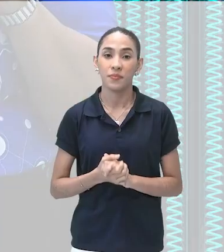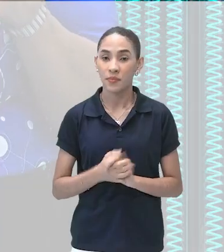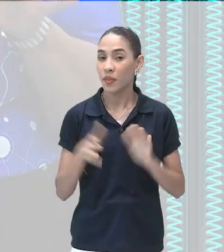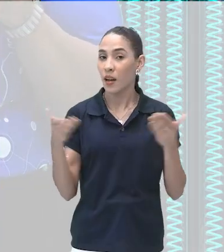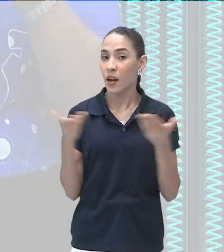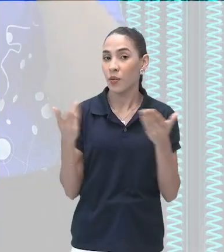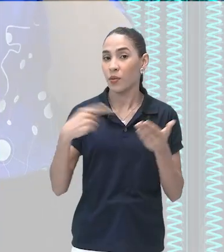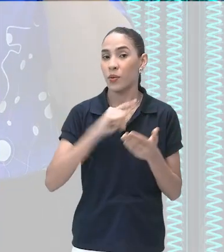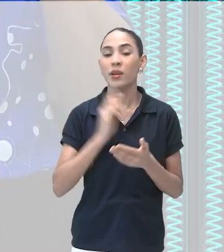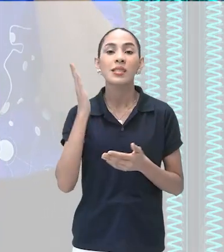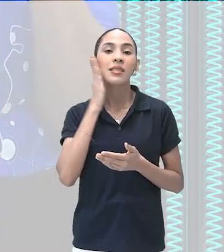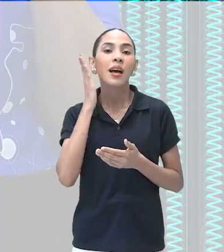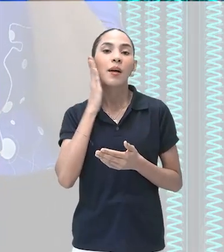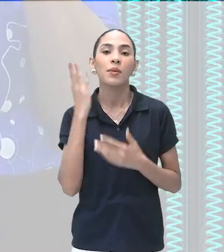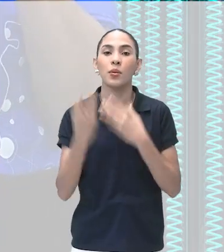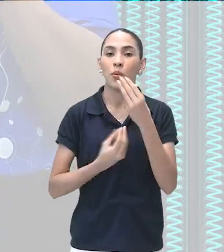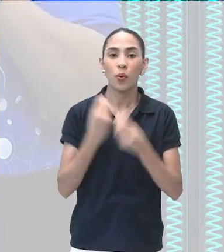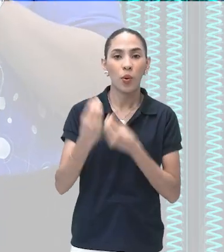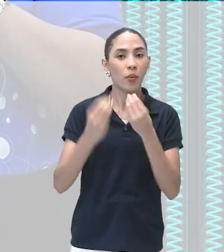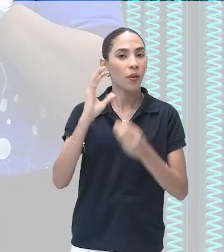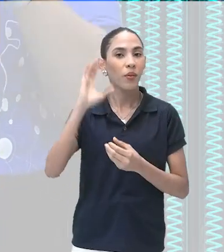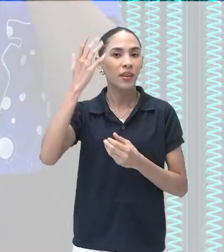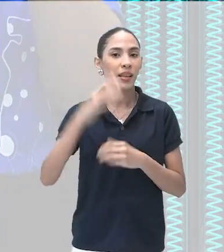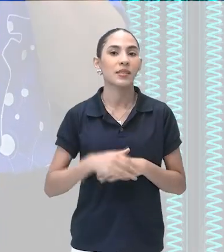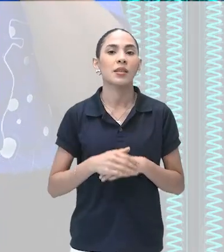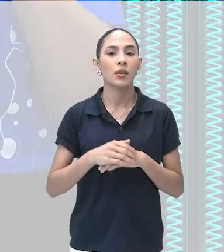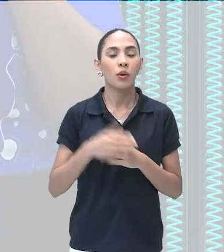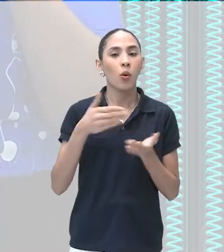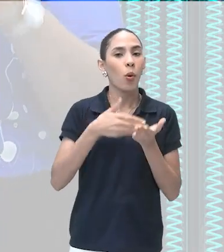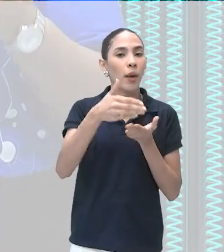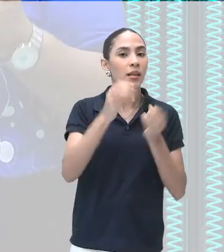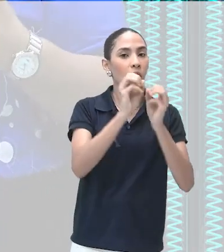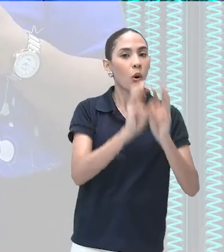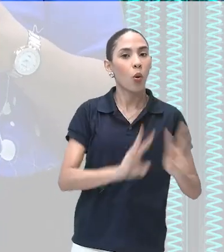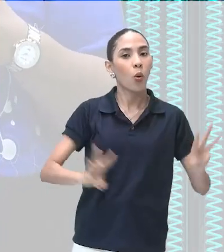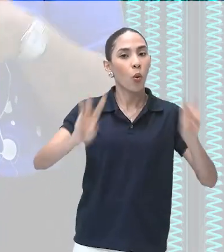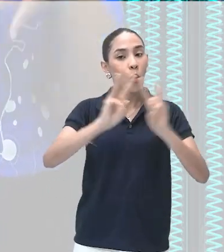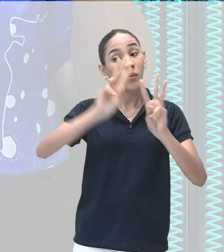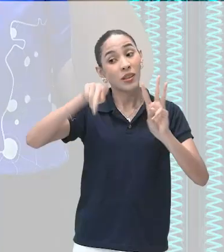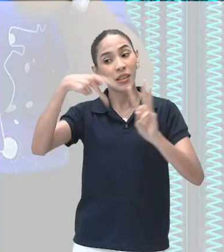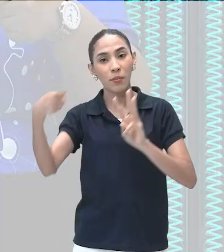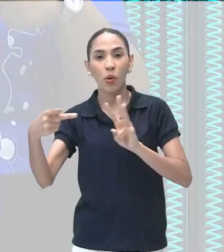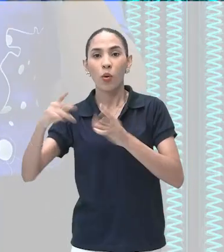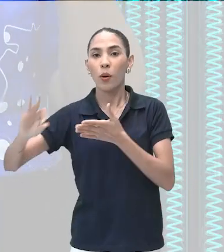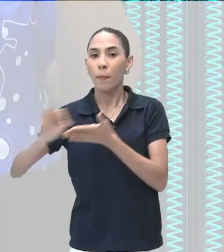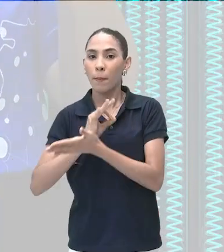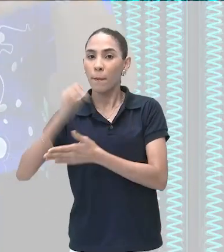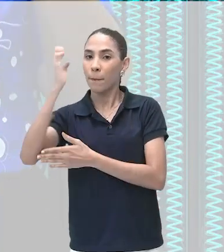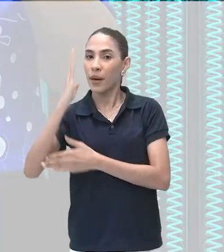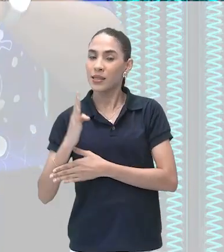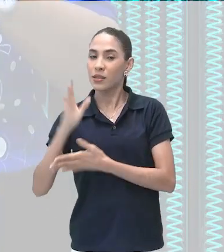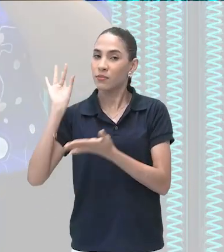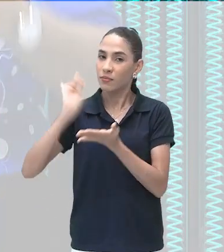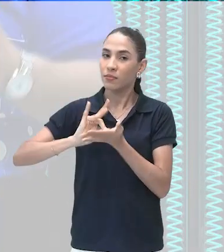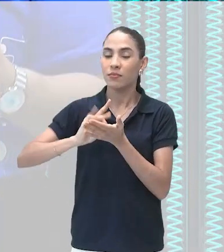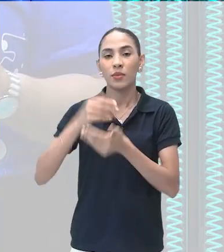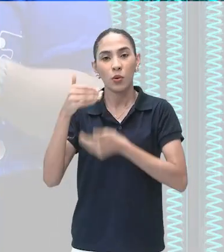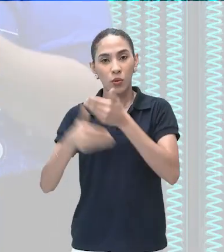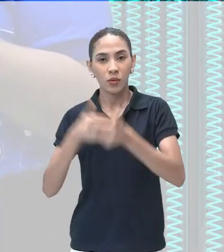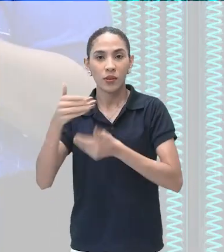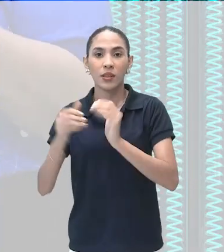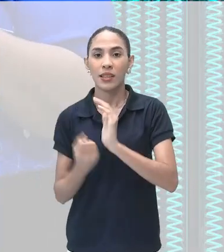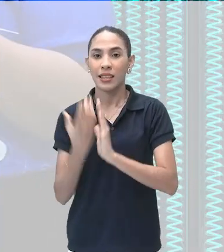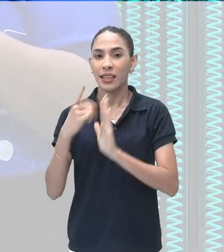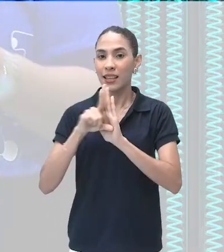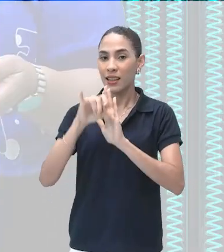agora que a gente sabe de onde que vem, né? Começa lá na ONU e o Brasil vai e ratifica, confirma e vai desenvolver